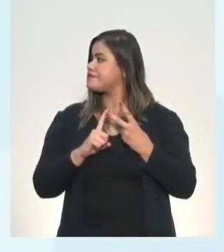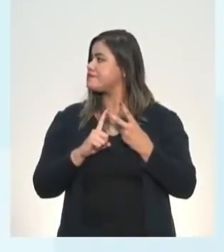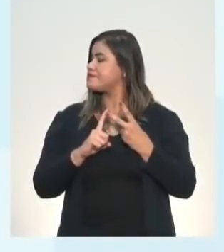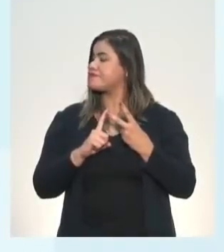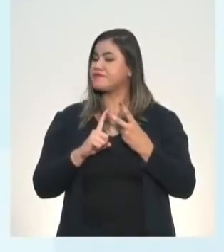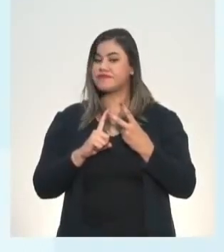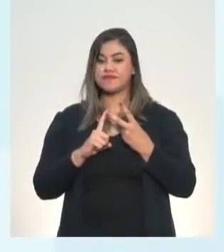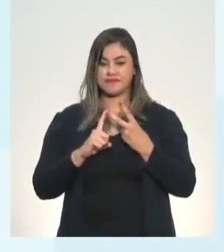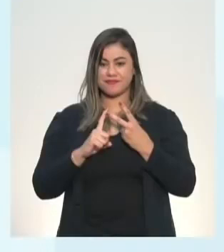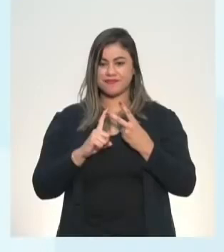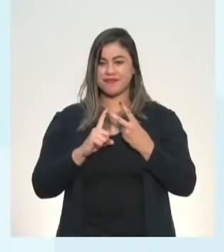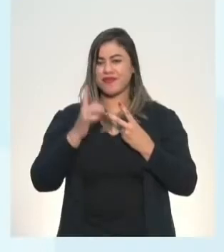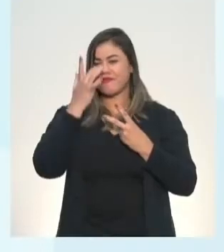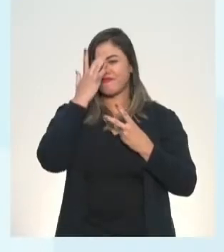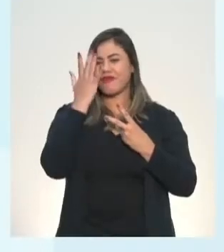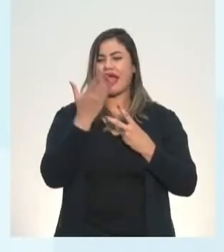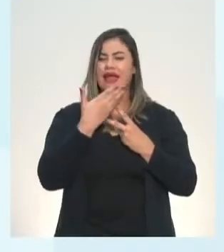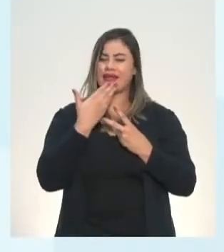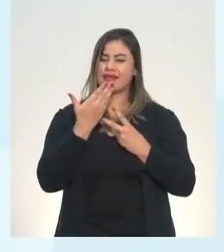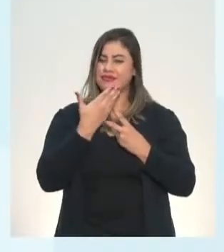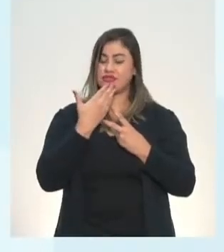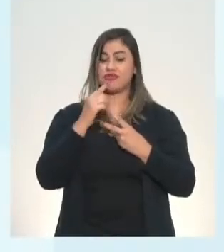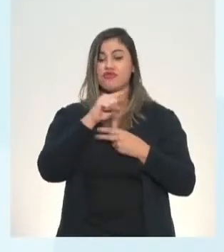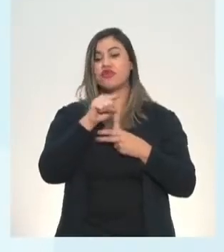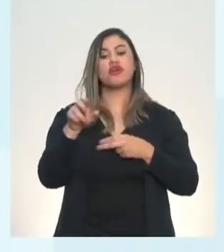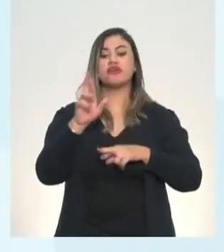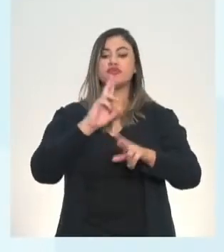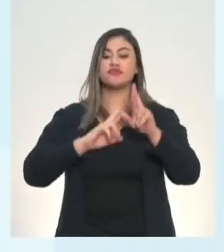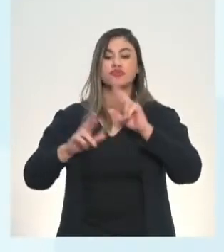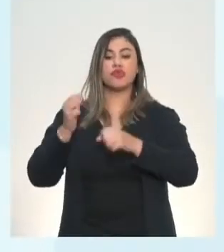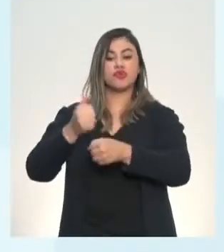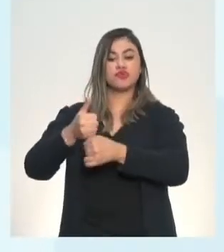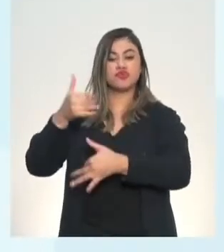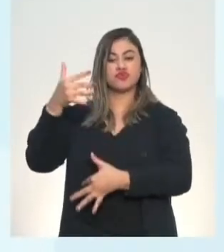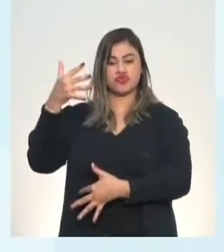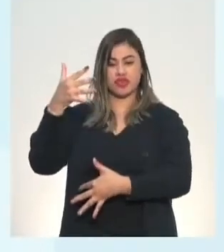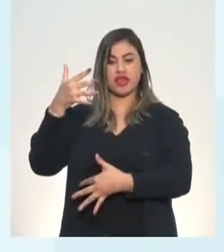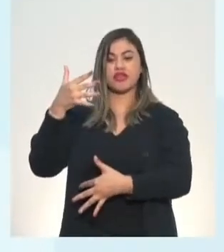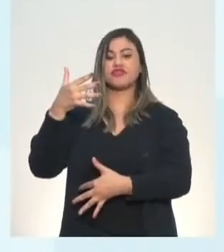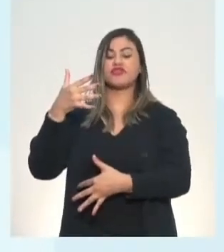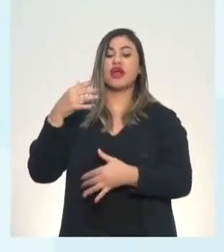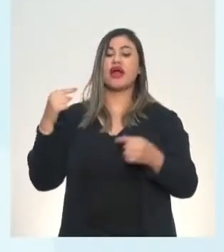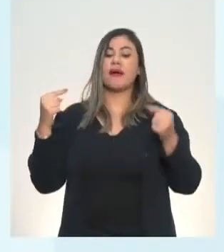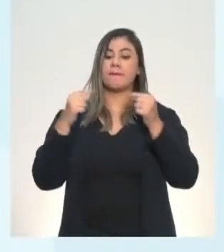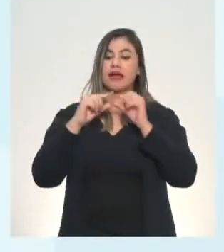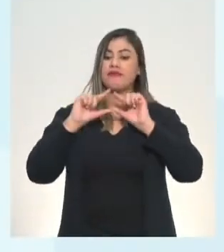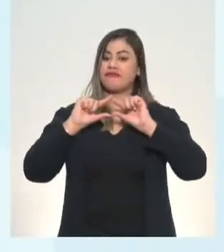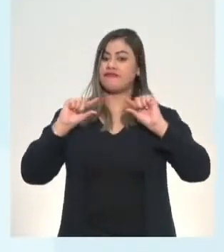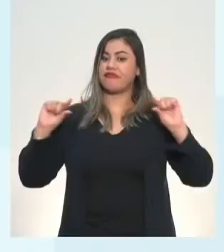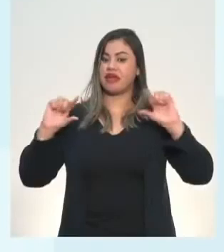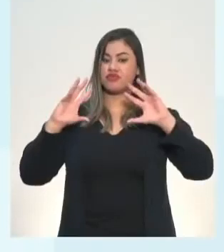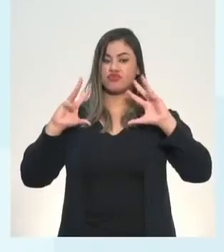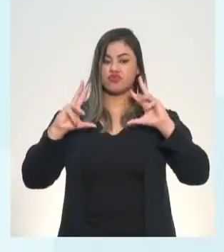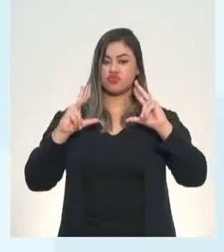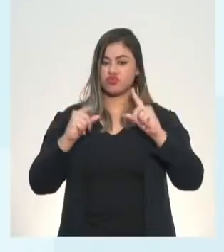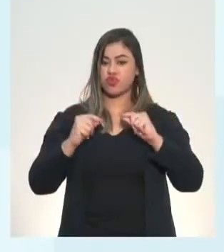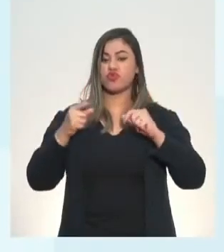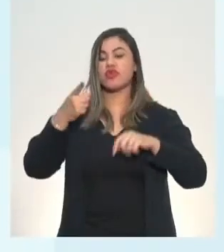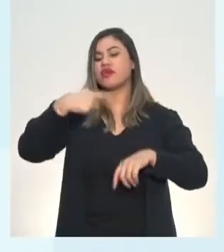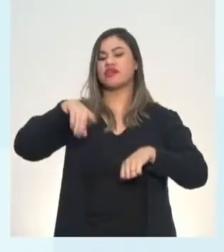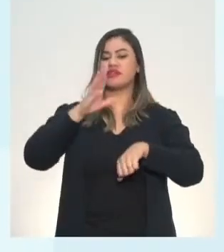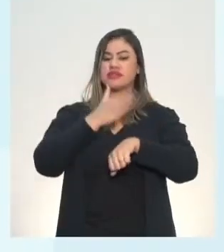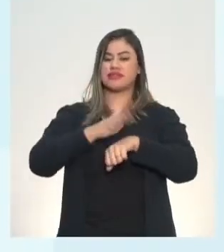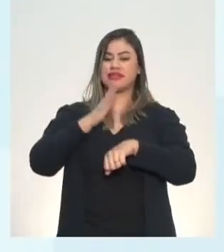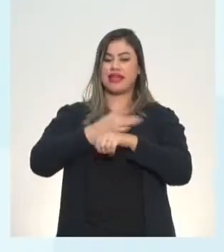Então, tá bem facinho. Só que eu quero que vocês respondam no chat, respondam frases completas para a gente praticar